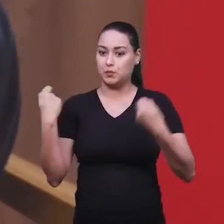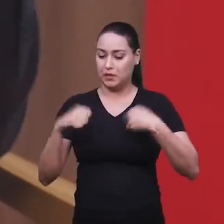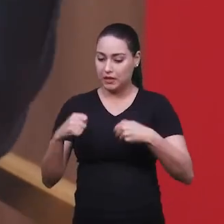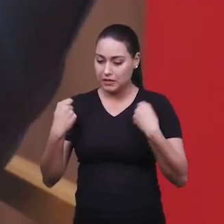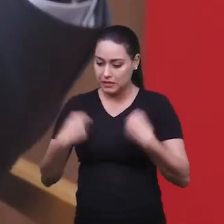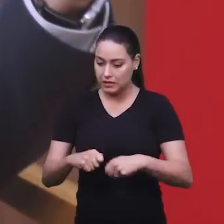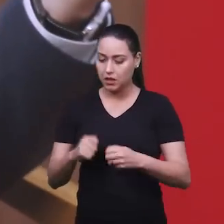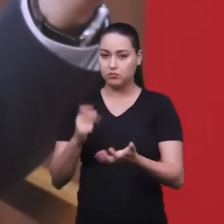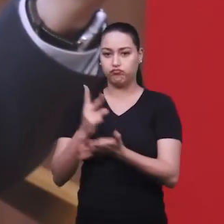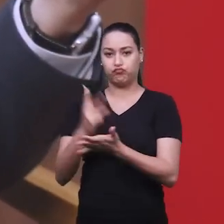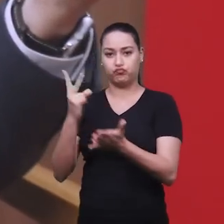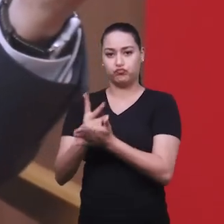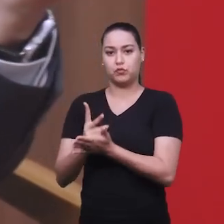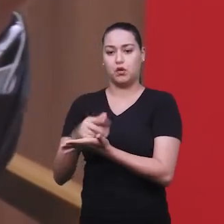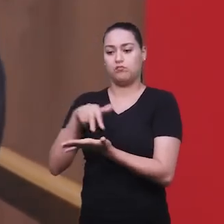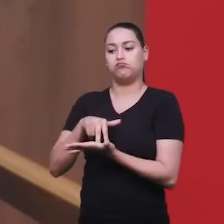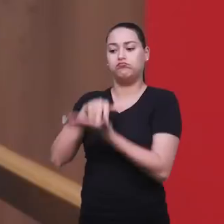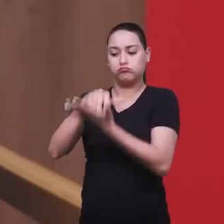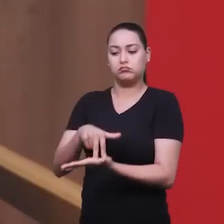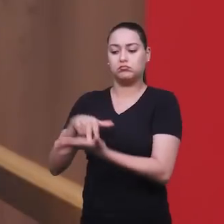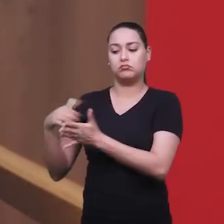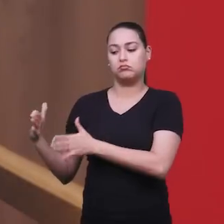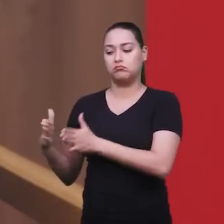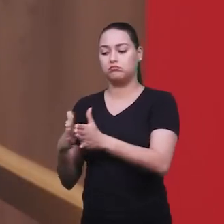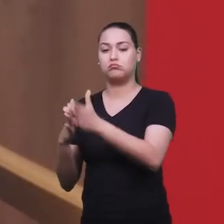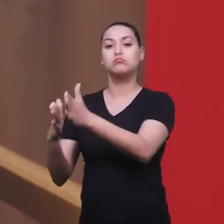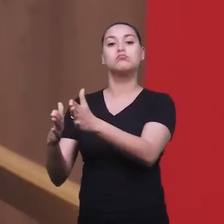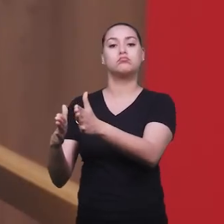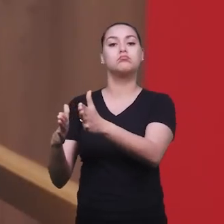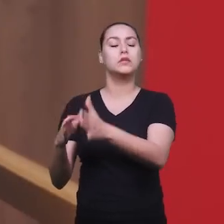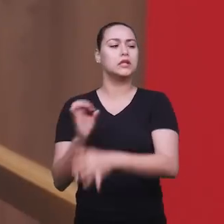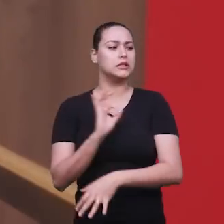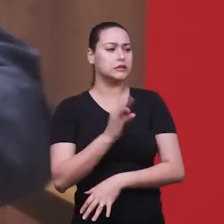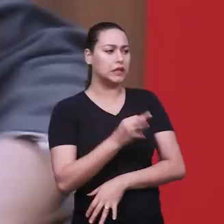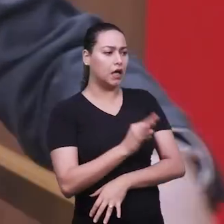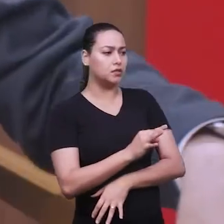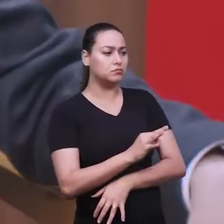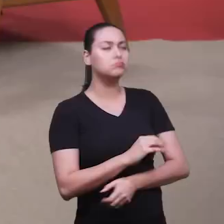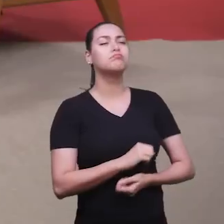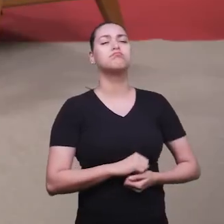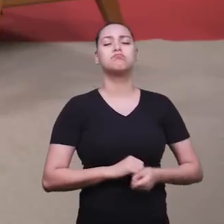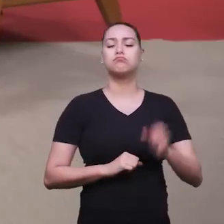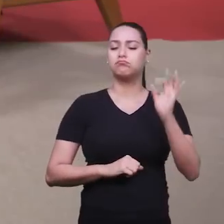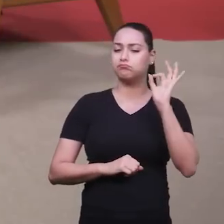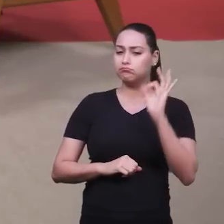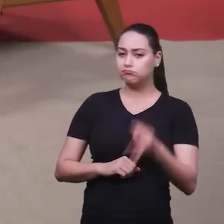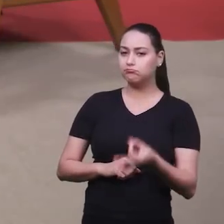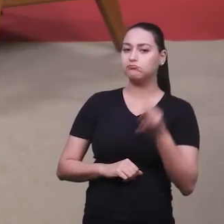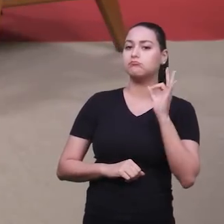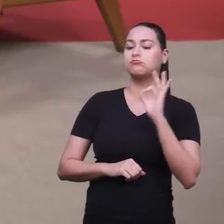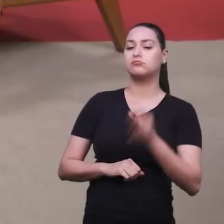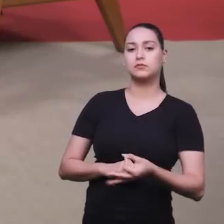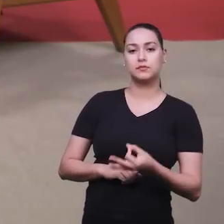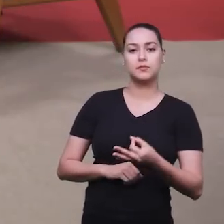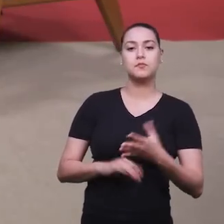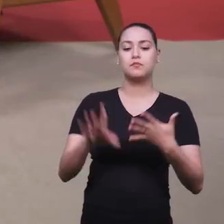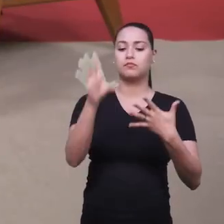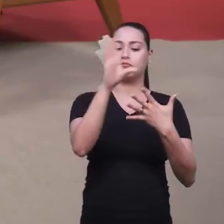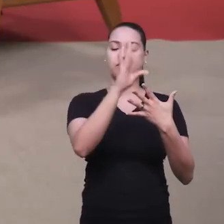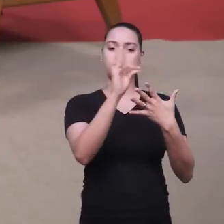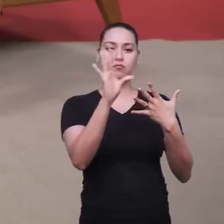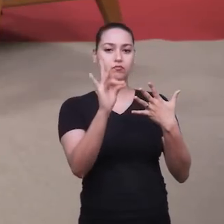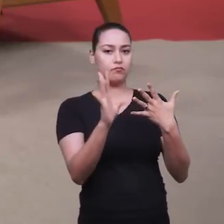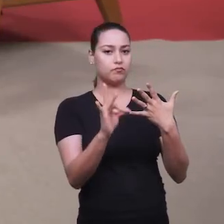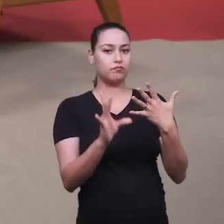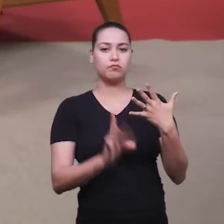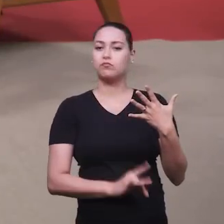tem um tempo ainda a percorrer, e eu não sei que tempo é esse. Não é isso, Daniel? Exatamente. esse aspecto